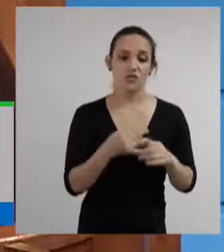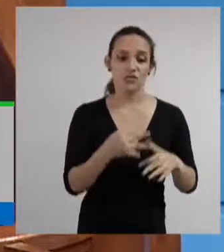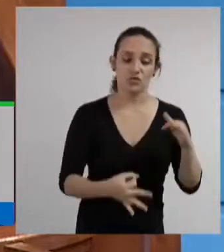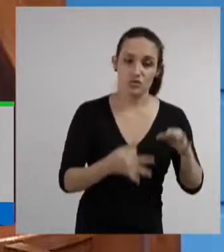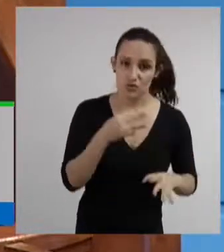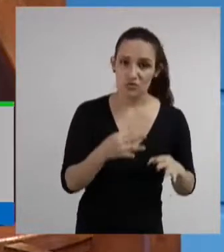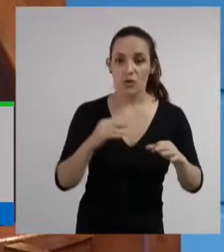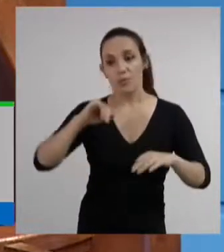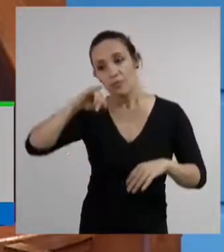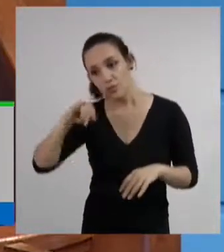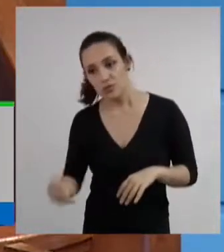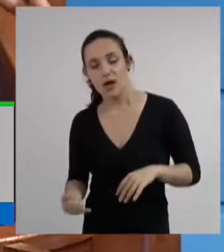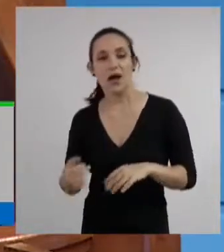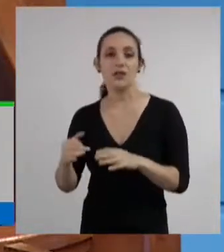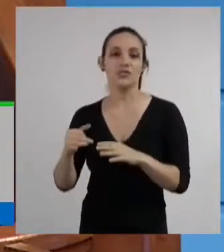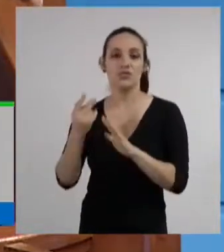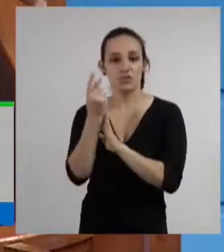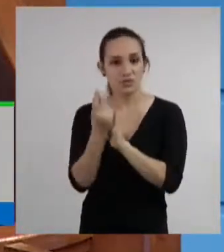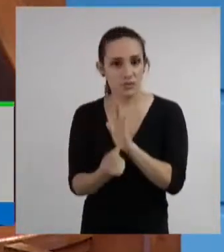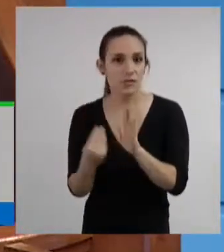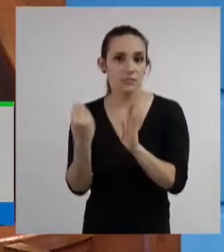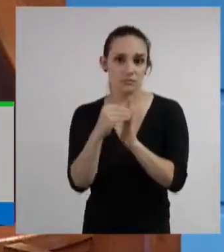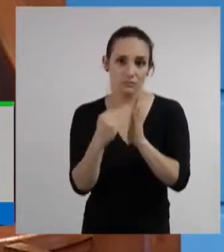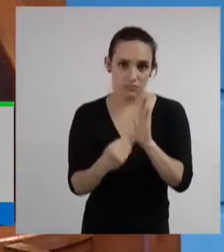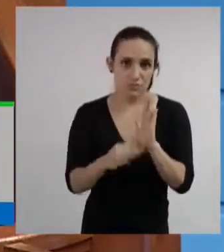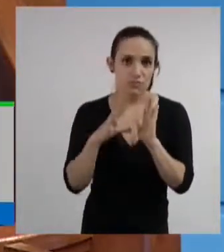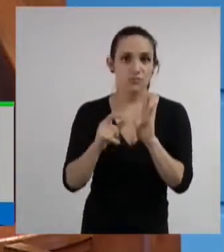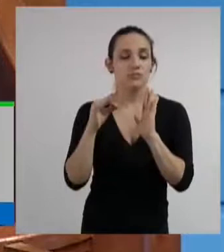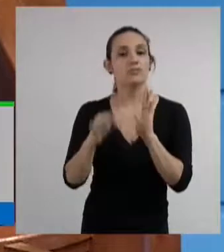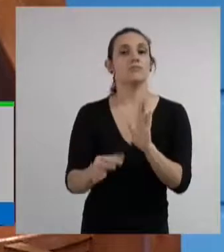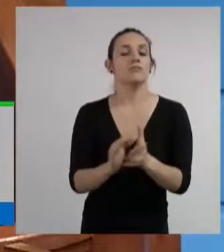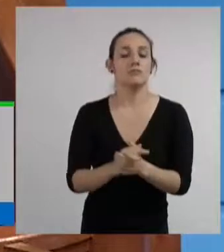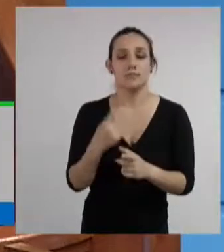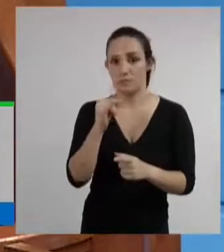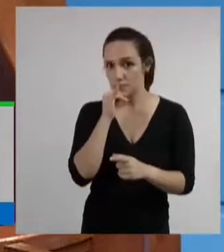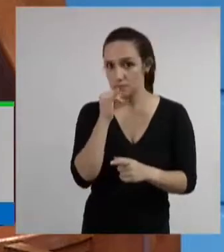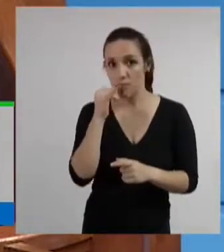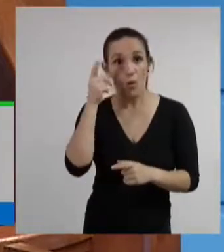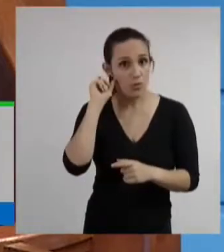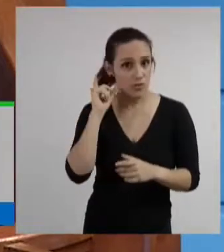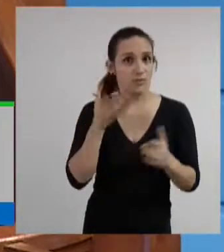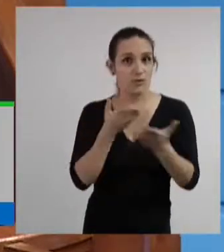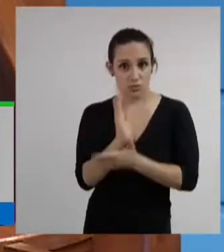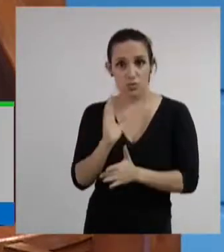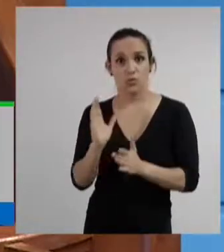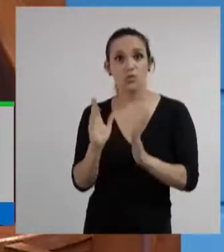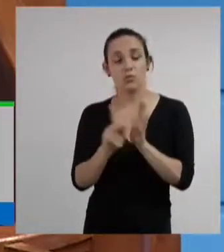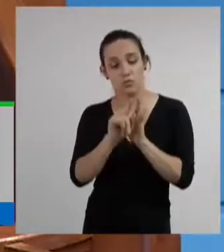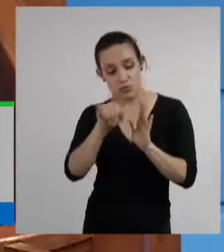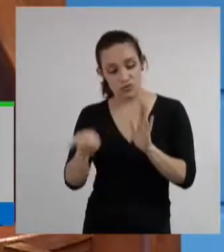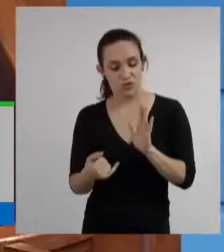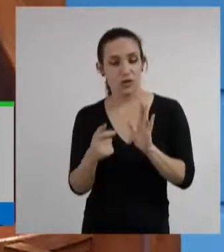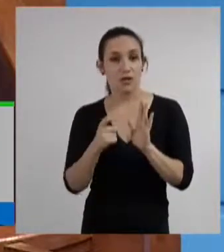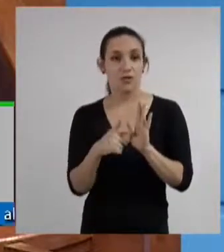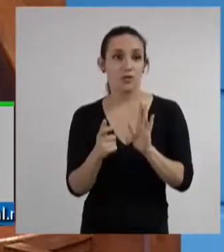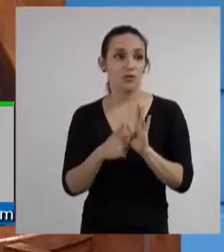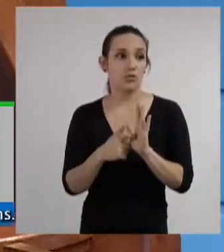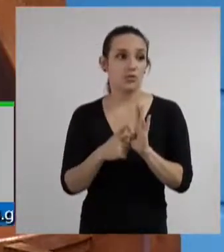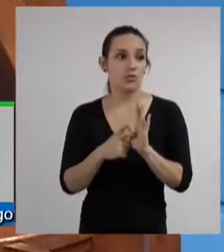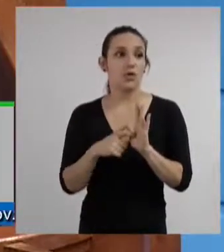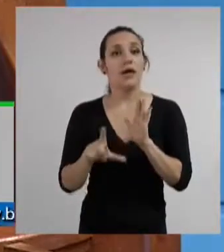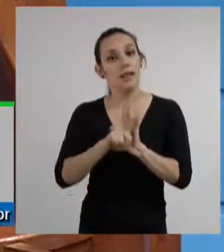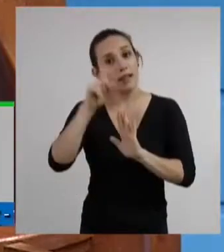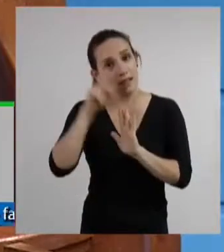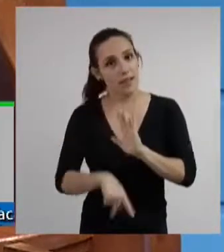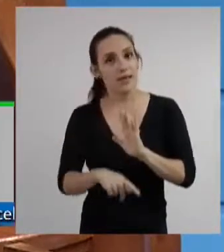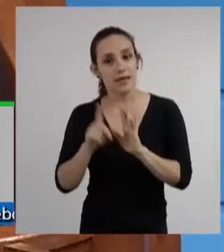o Estado faça. Nesse aspecto, por exemplo, a questão do projeto que nós aprovamos ontem, que é o projeto de criar um plano